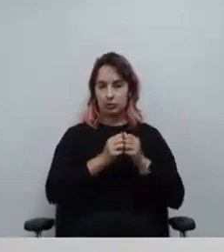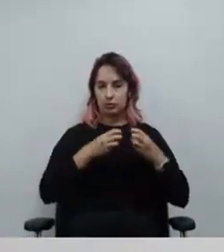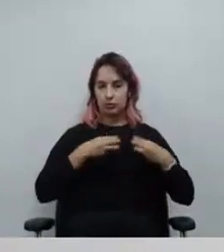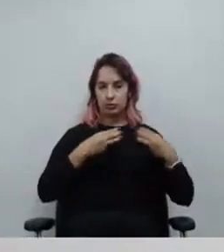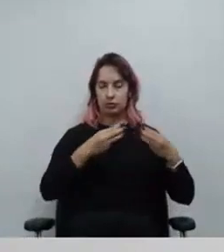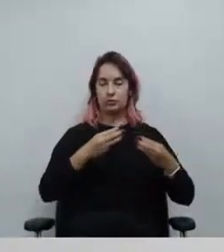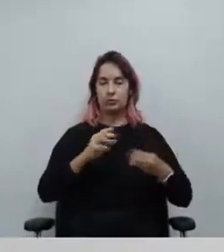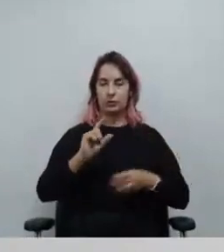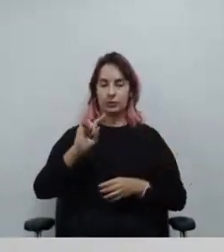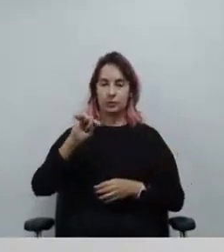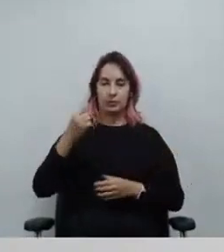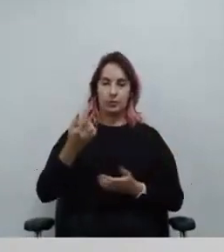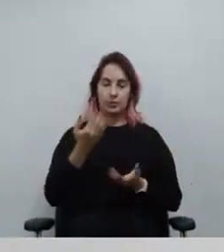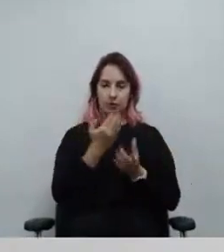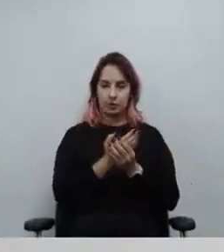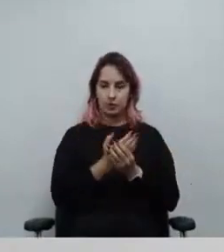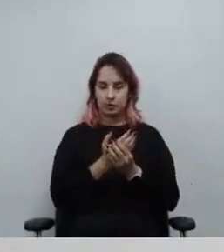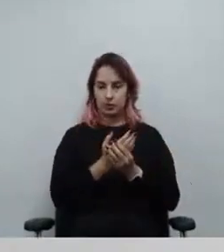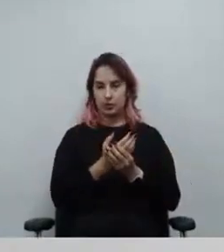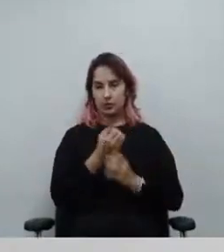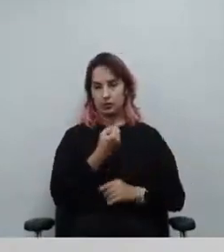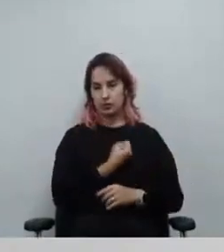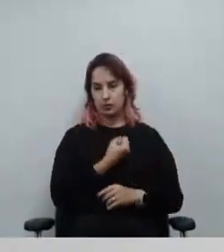Próximo processo SEI